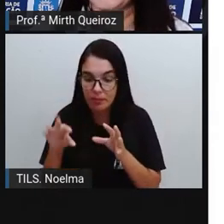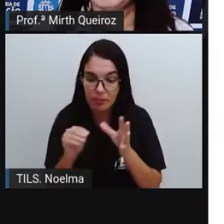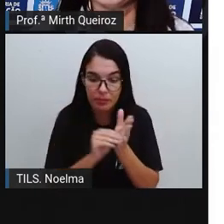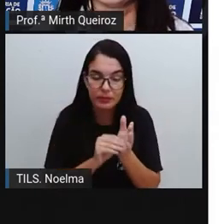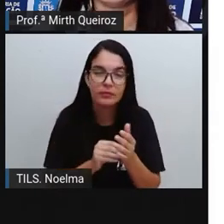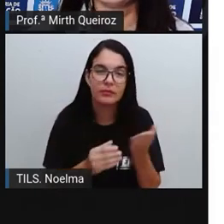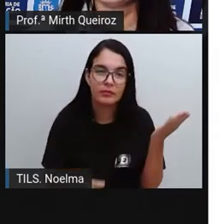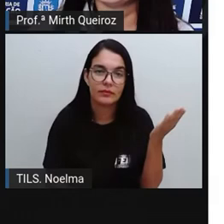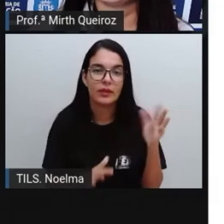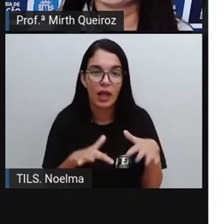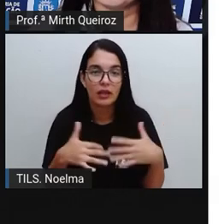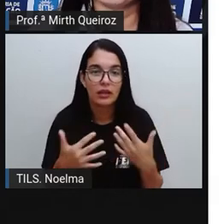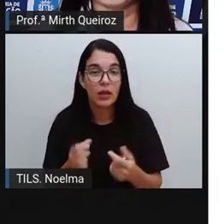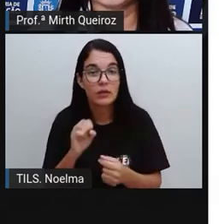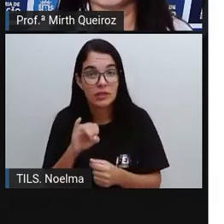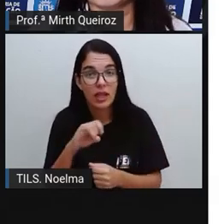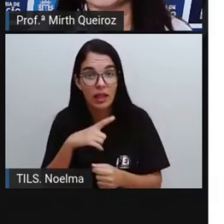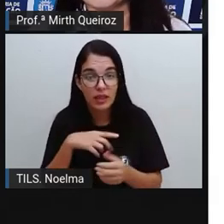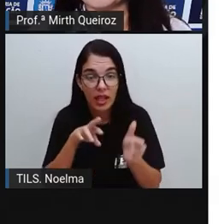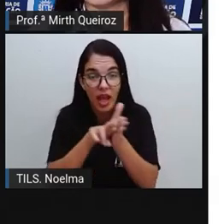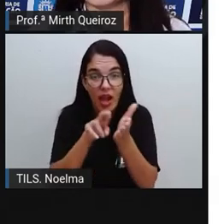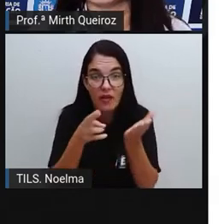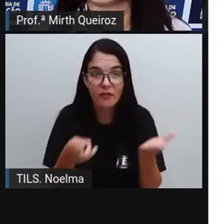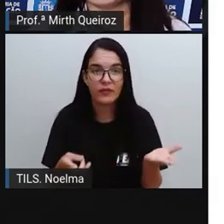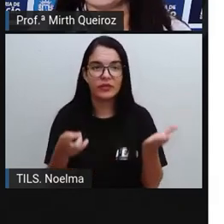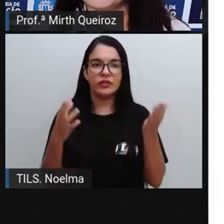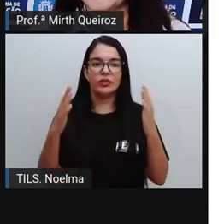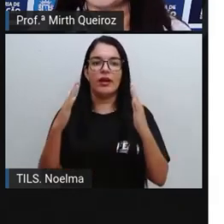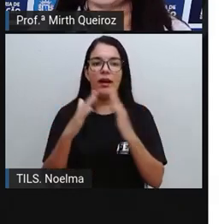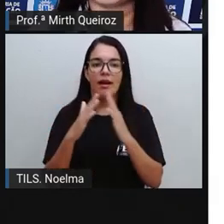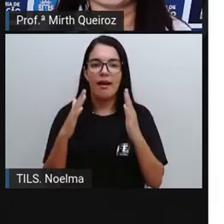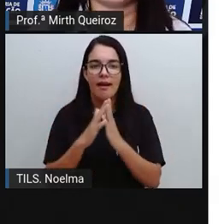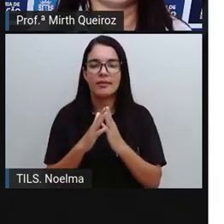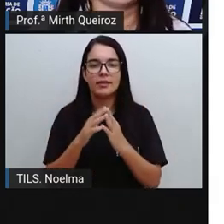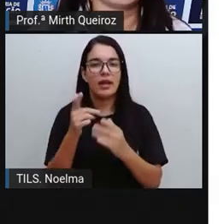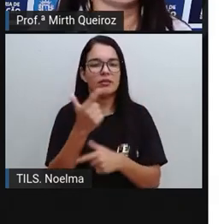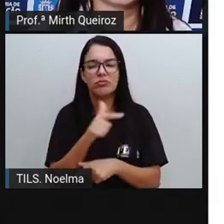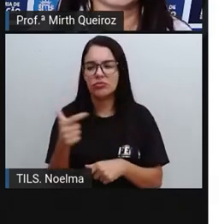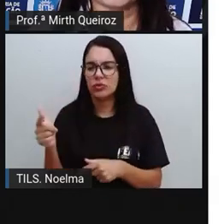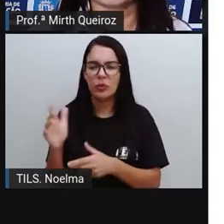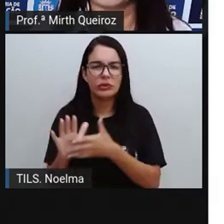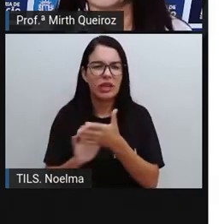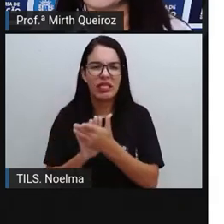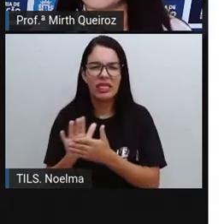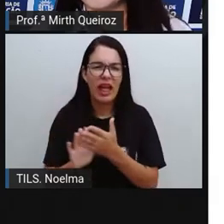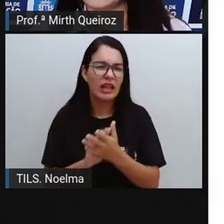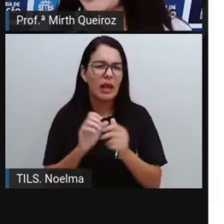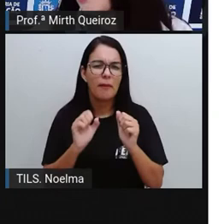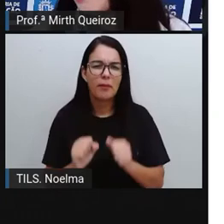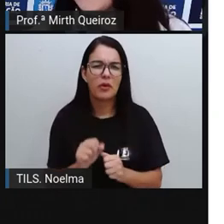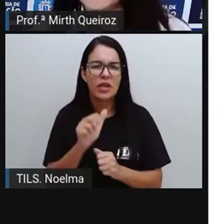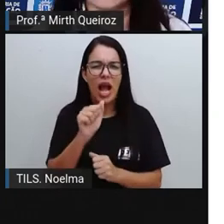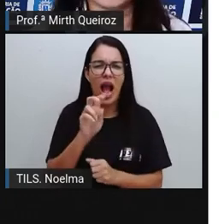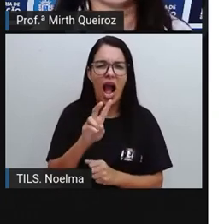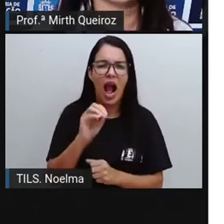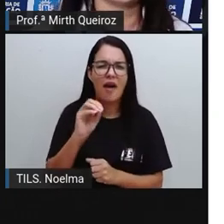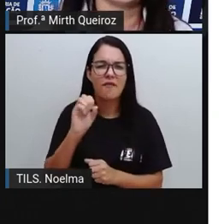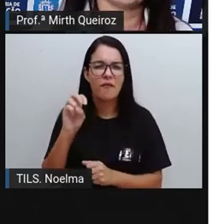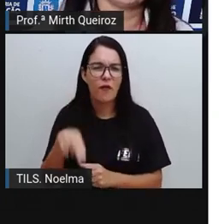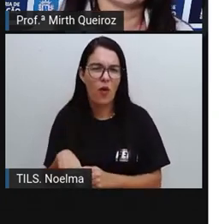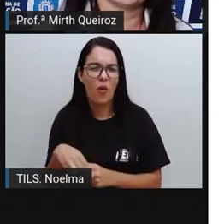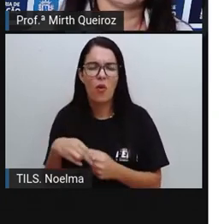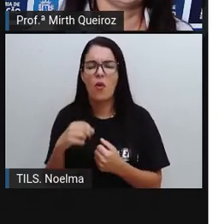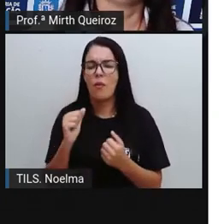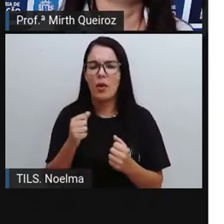revista. Então, quem tem revistas aí em casa que não servem mais, revista da Avon, revista da Natura, ou qualquer Hermes, ou qualquer outro tipo